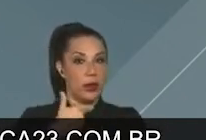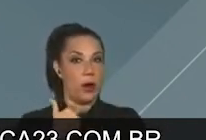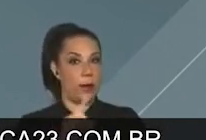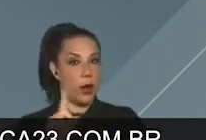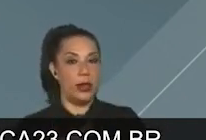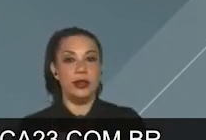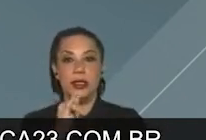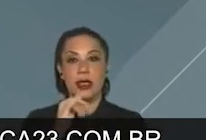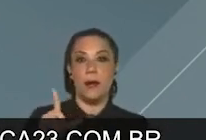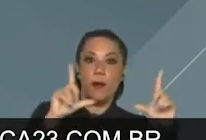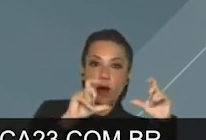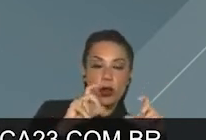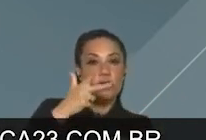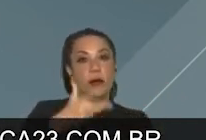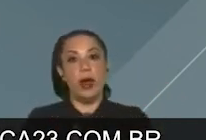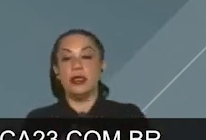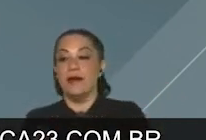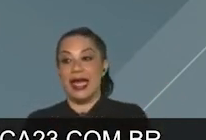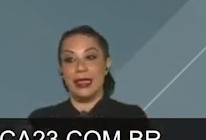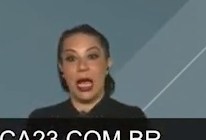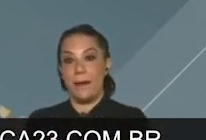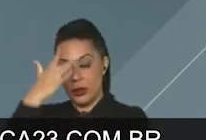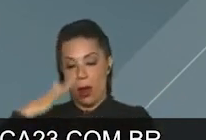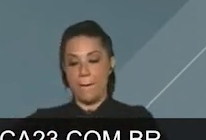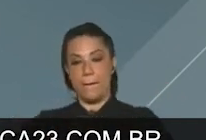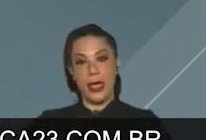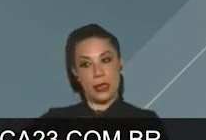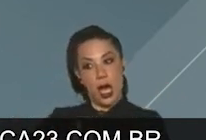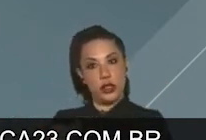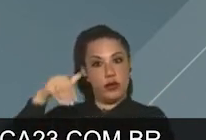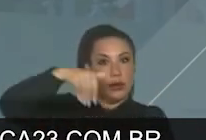Aparelhos de foto ou filmagem devem ser entregues aos mesários antes do voto.